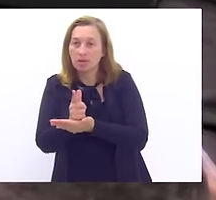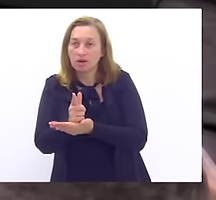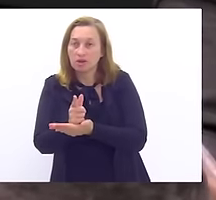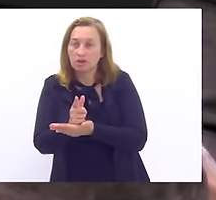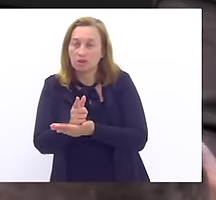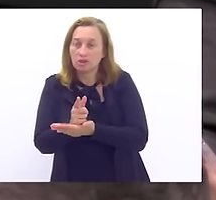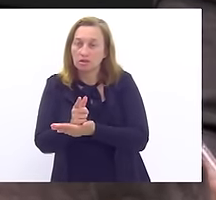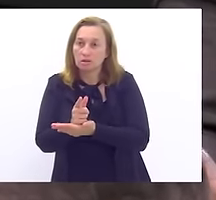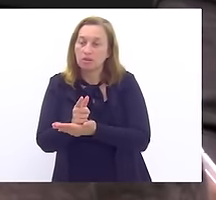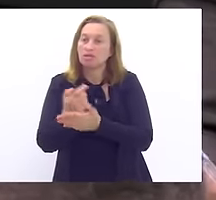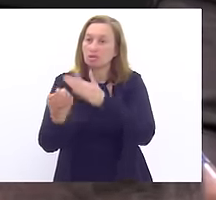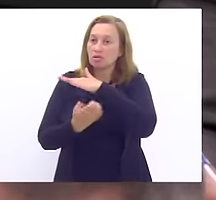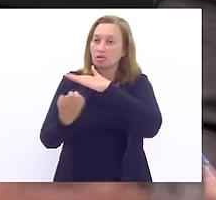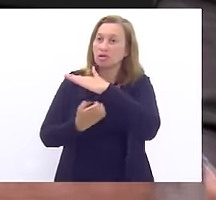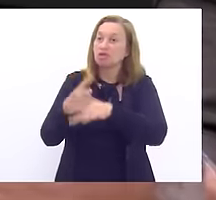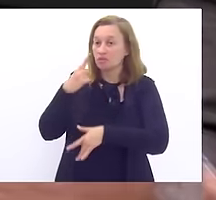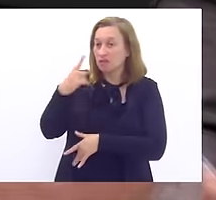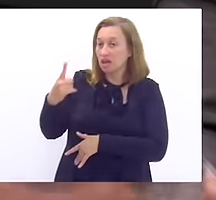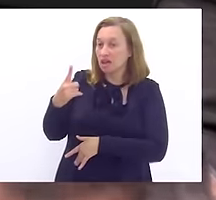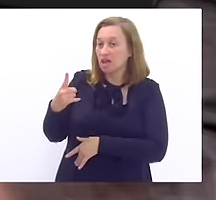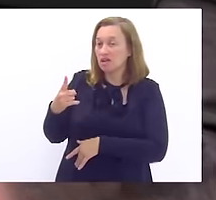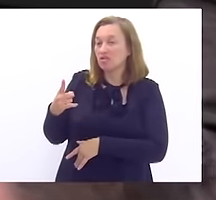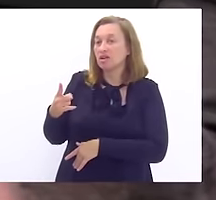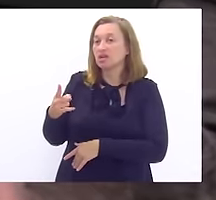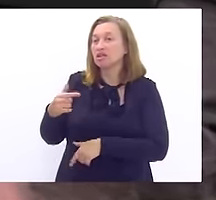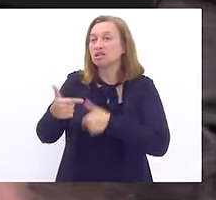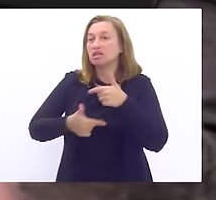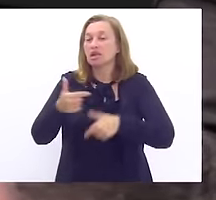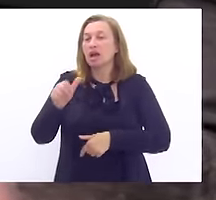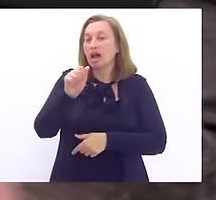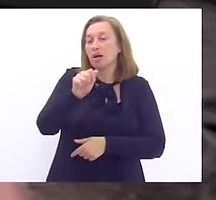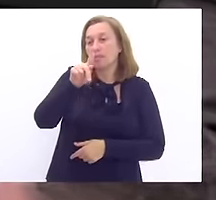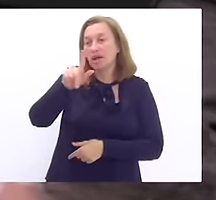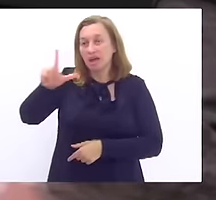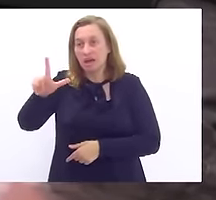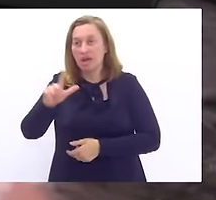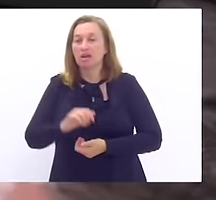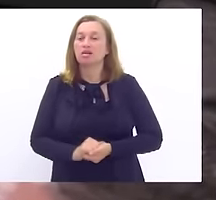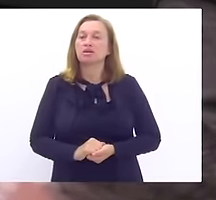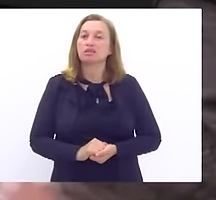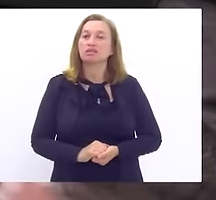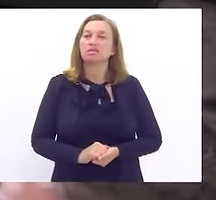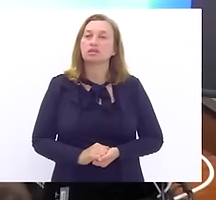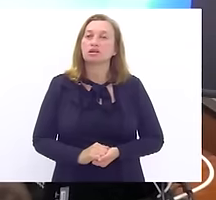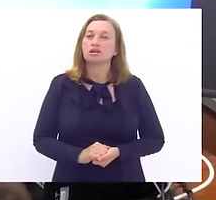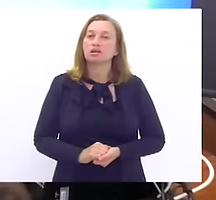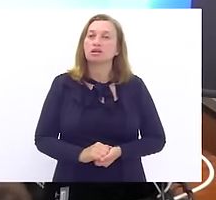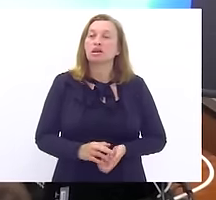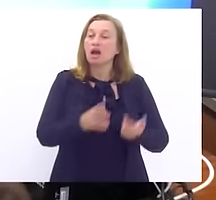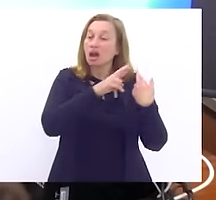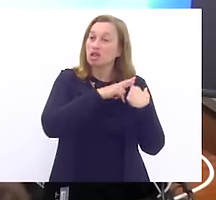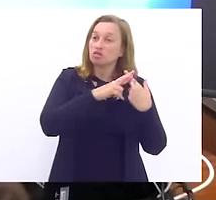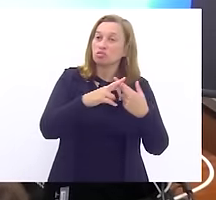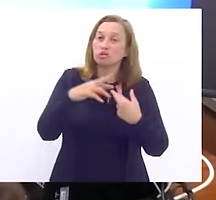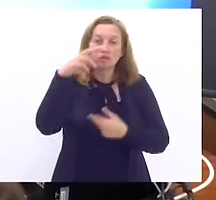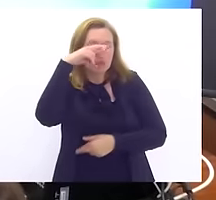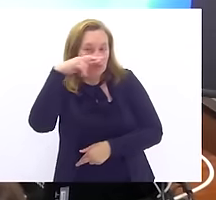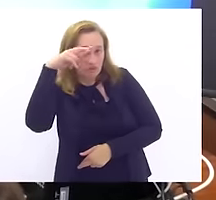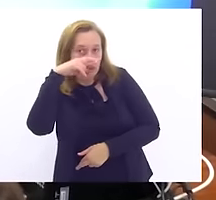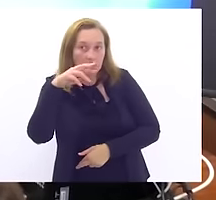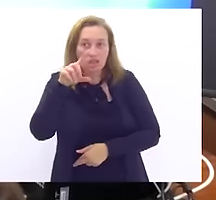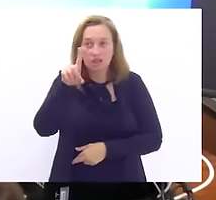Ficou claro aqui que ela presta serviços é para é para pele então não fariamente dessa fiscalização